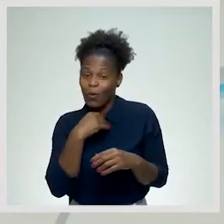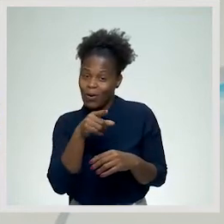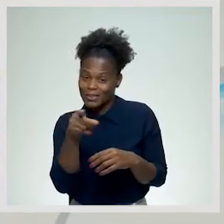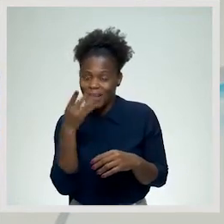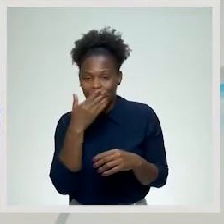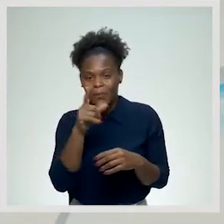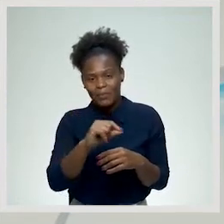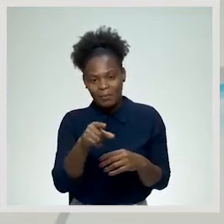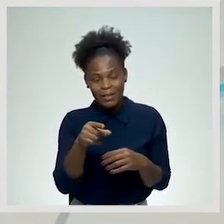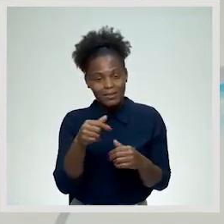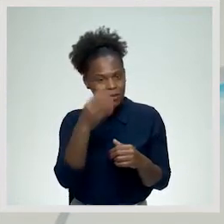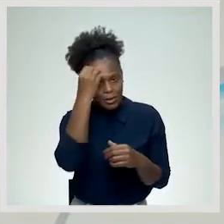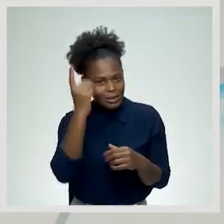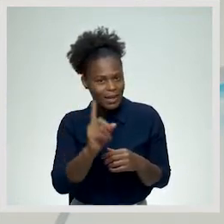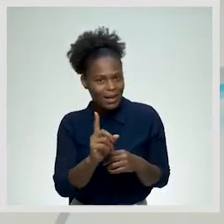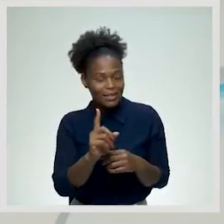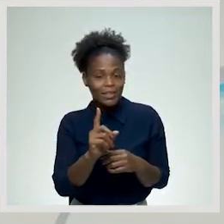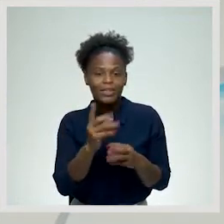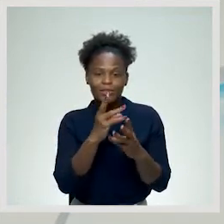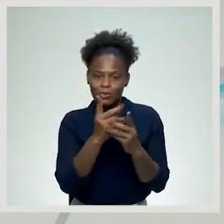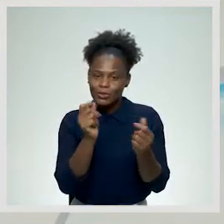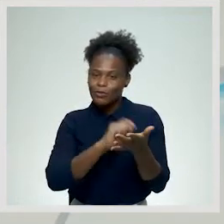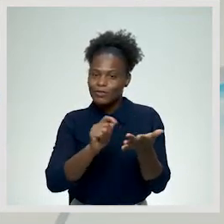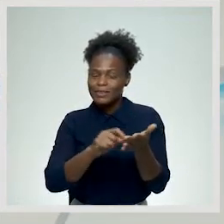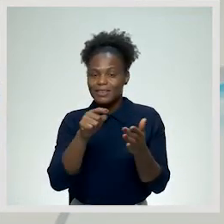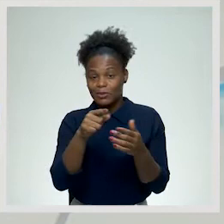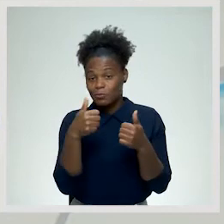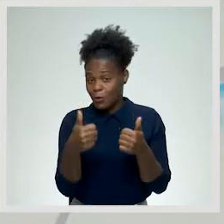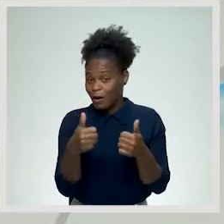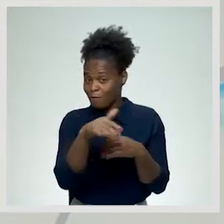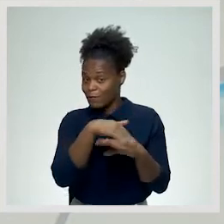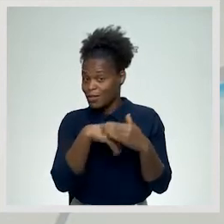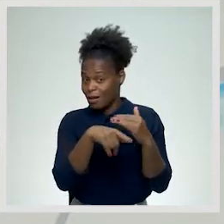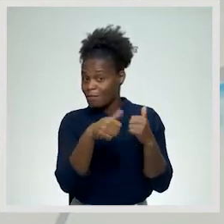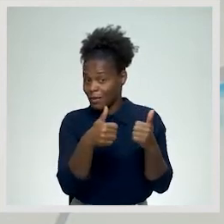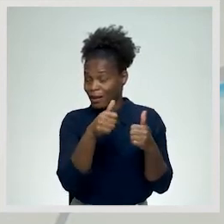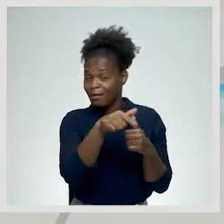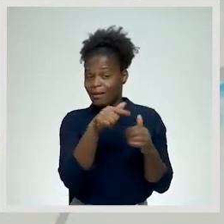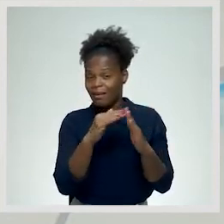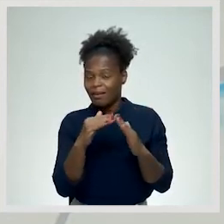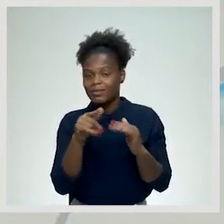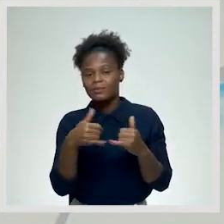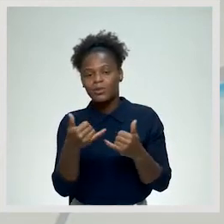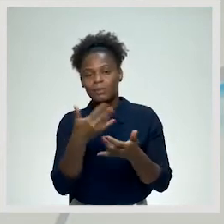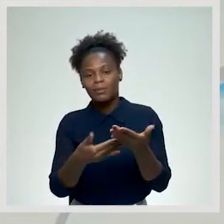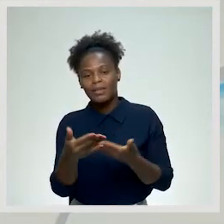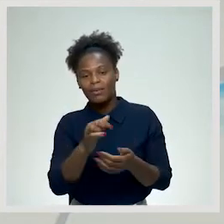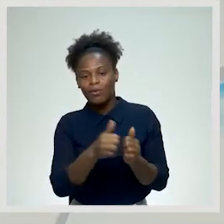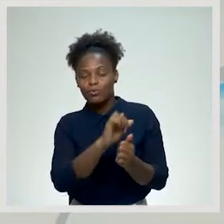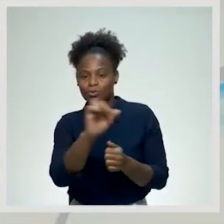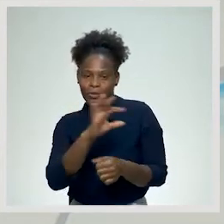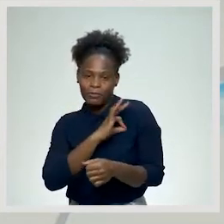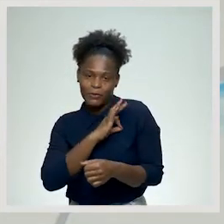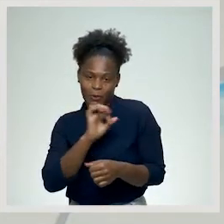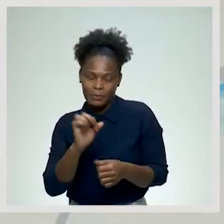se esqueçam de resolver os exercícios corretamente e depois partilhar com os vossos professores.